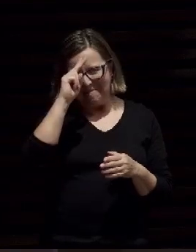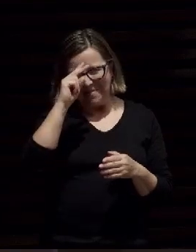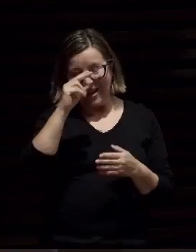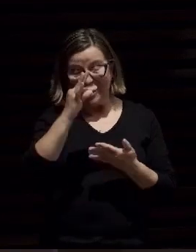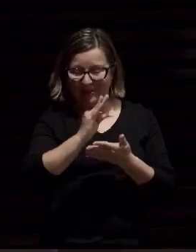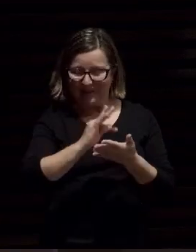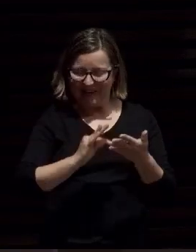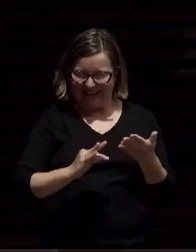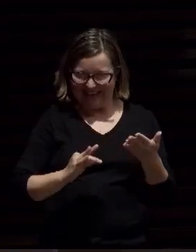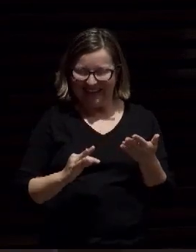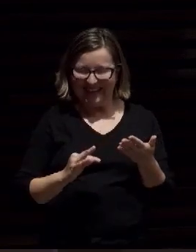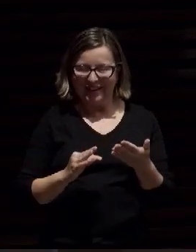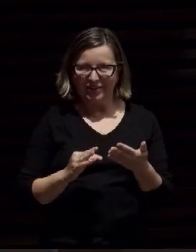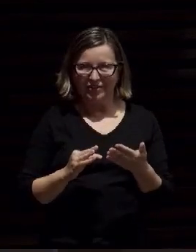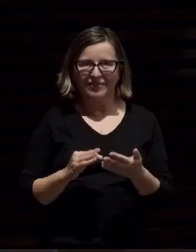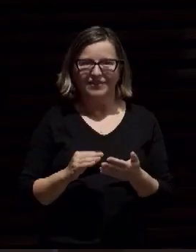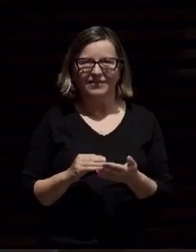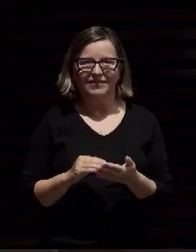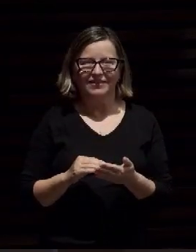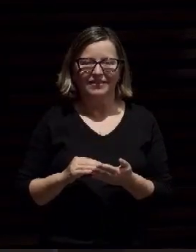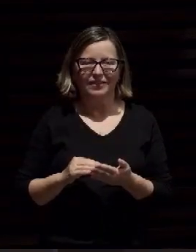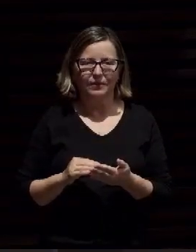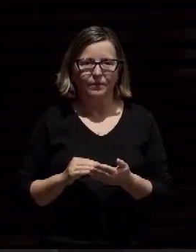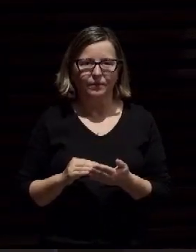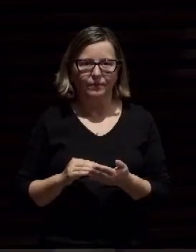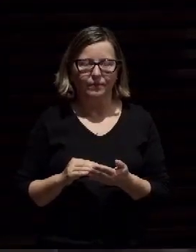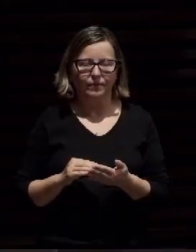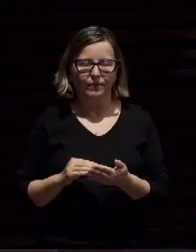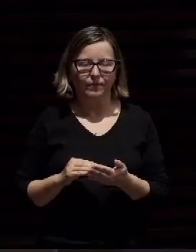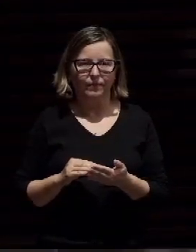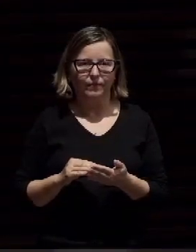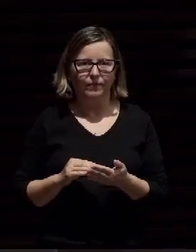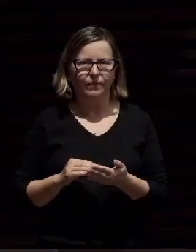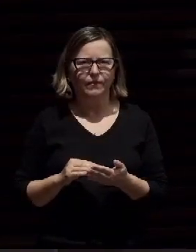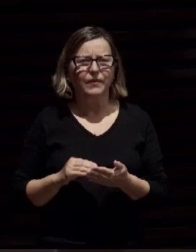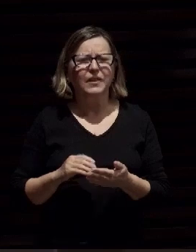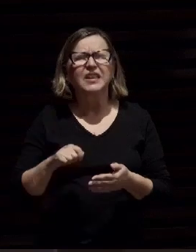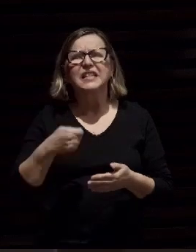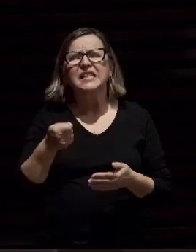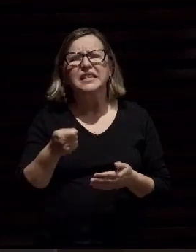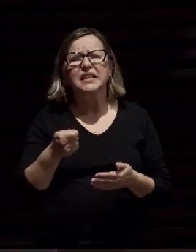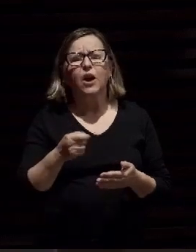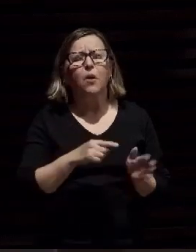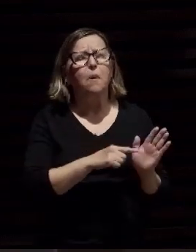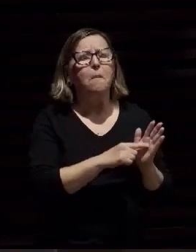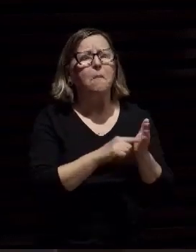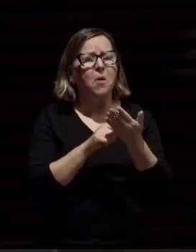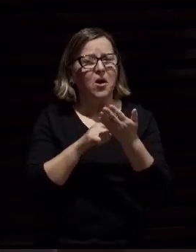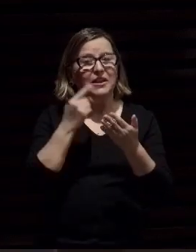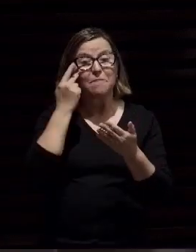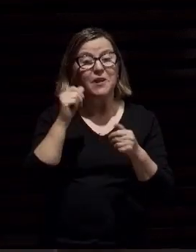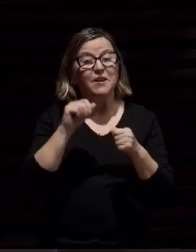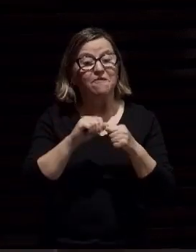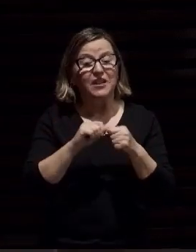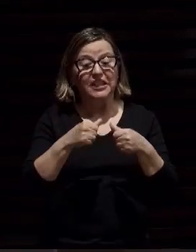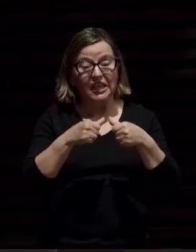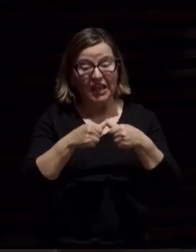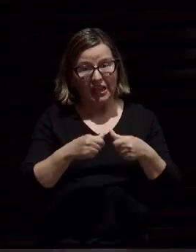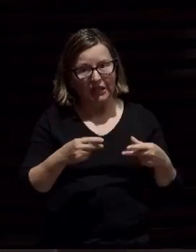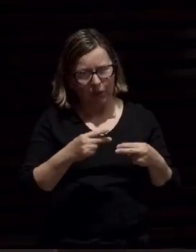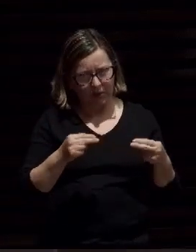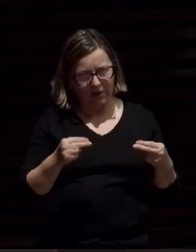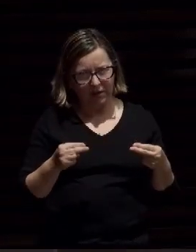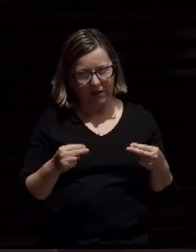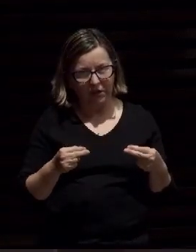os judeus: que sinal nos mostras para fazeres estas coisas? Jesus lhes respondeu: destruí